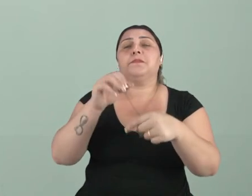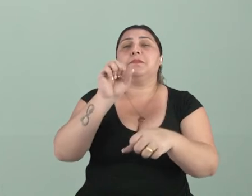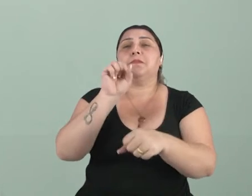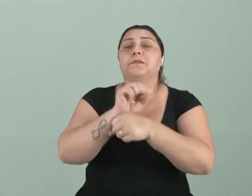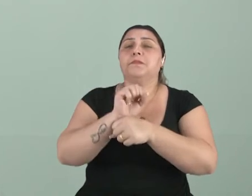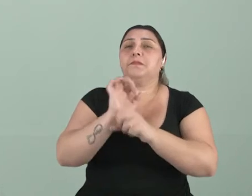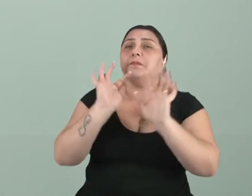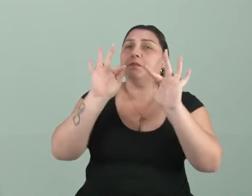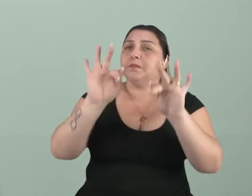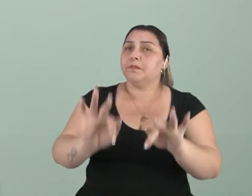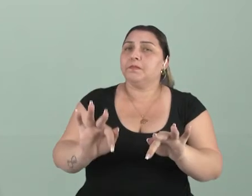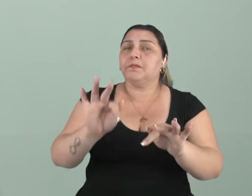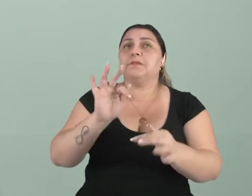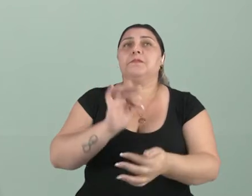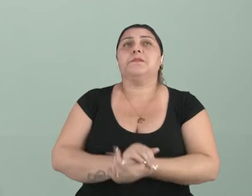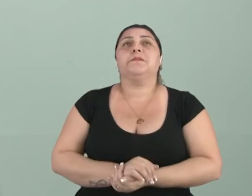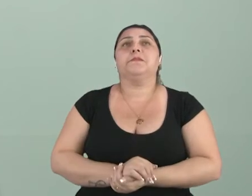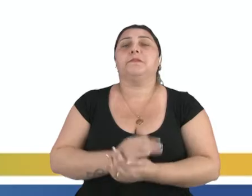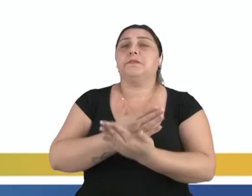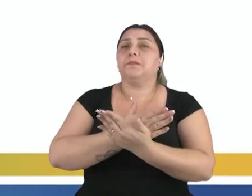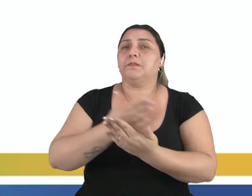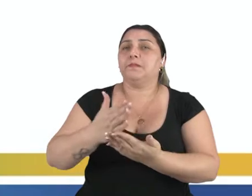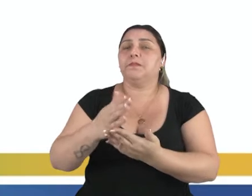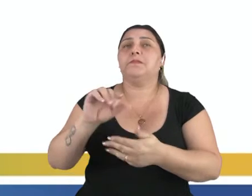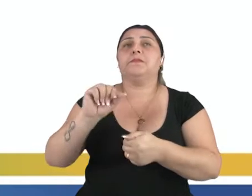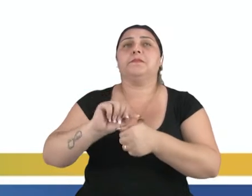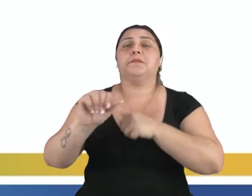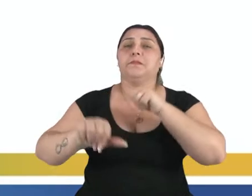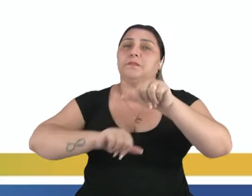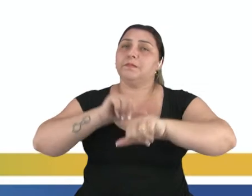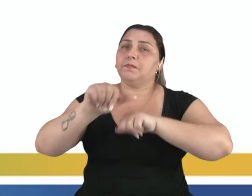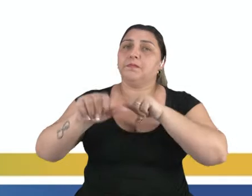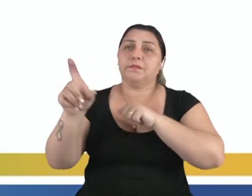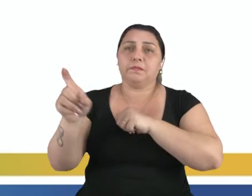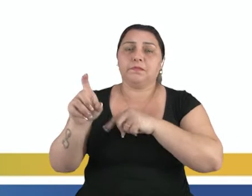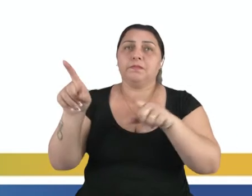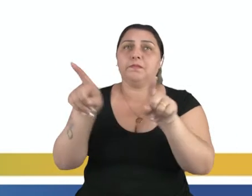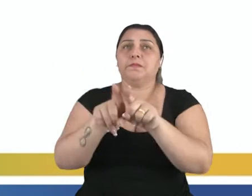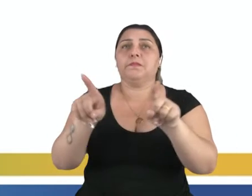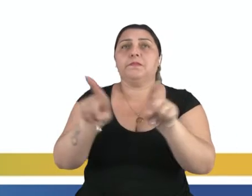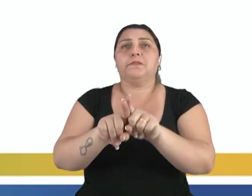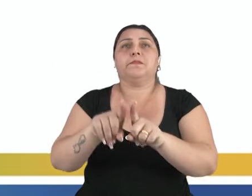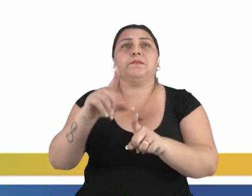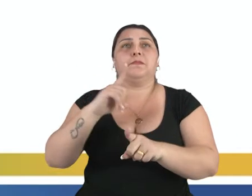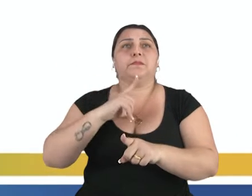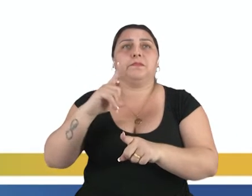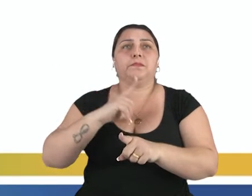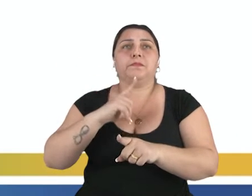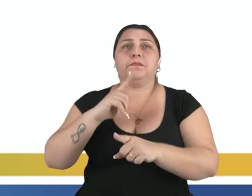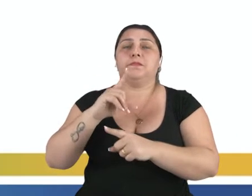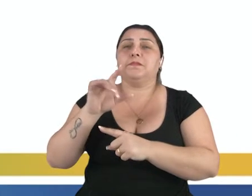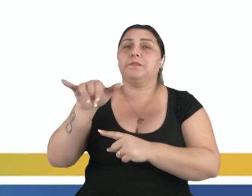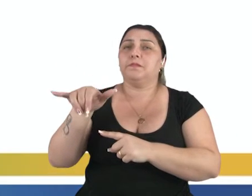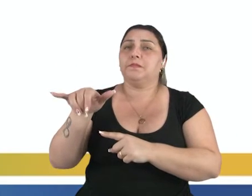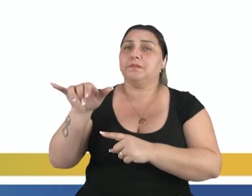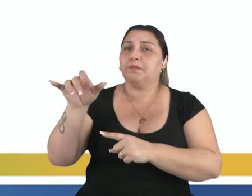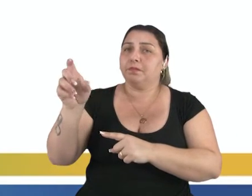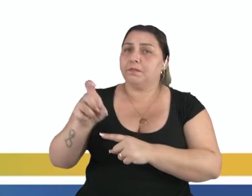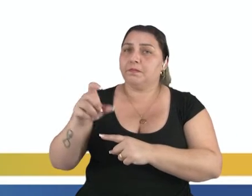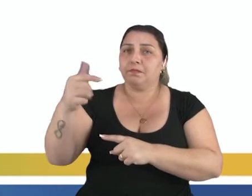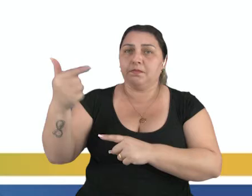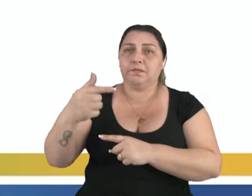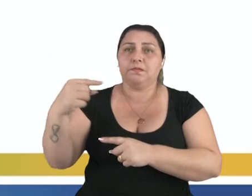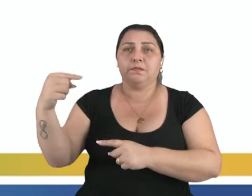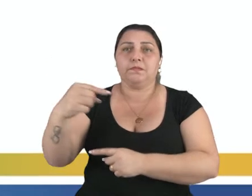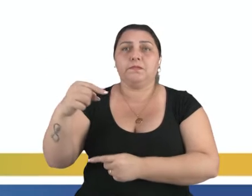variação de x, onde nós vamos ter um x2 menos um x1, ou seja, um